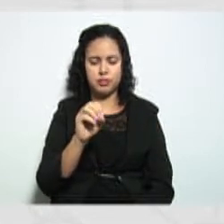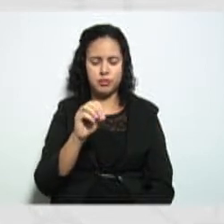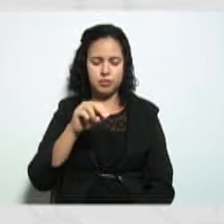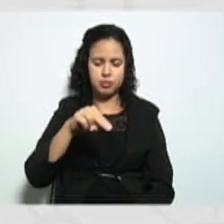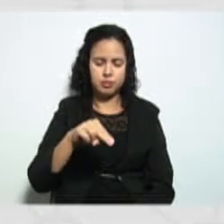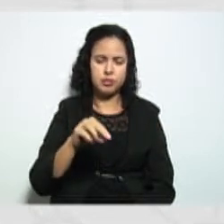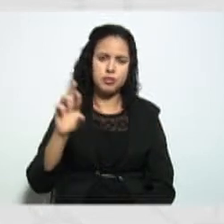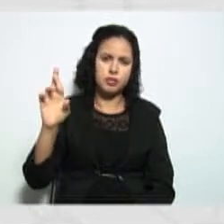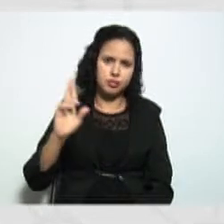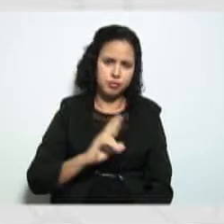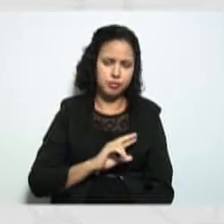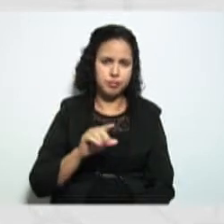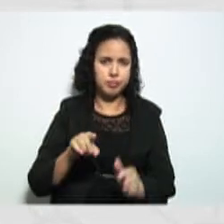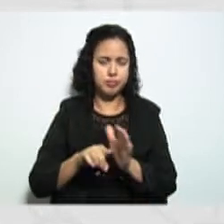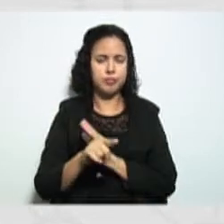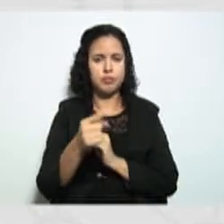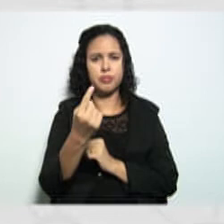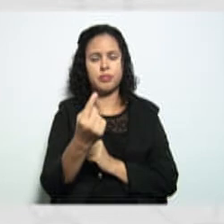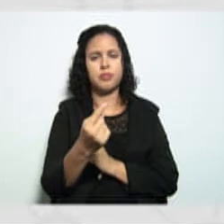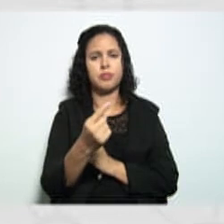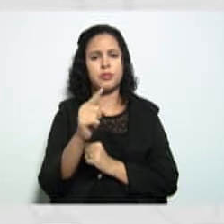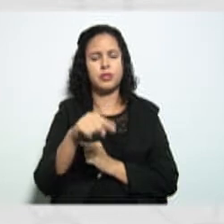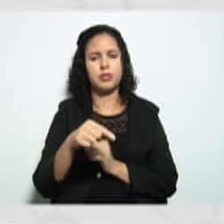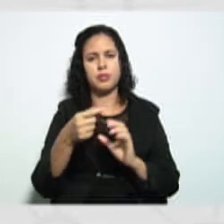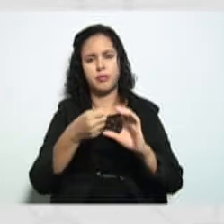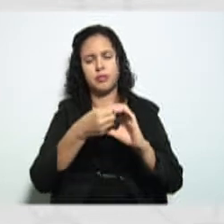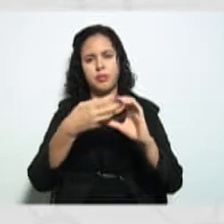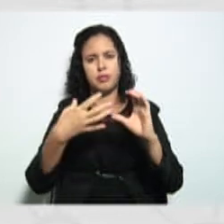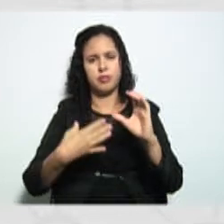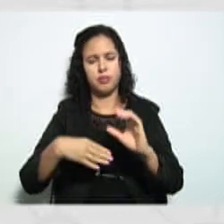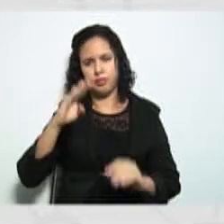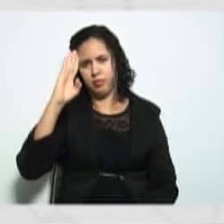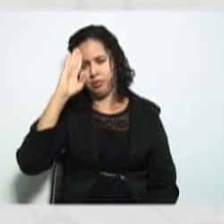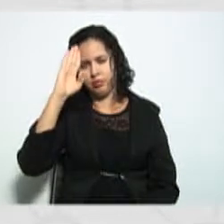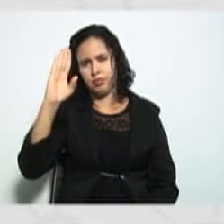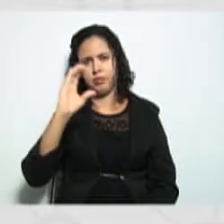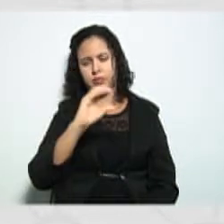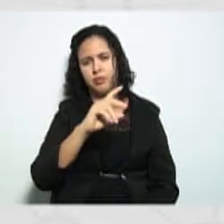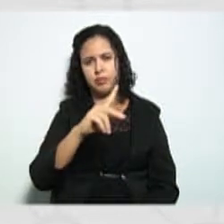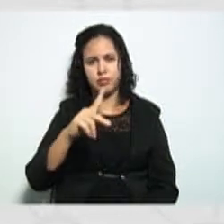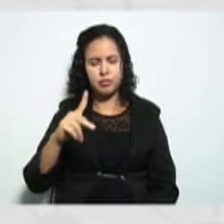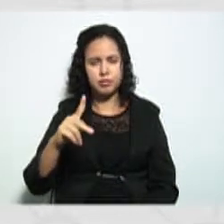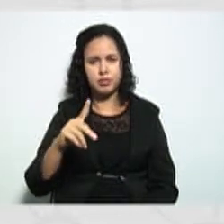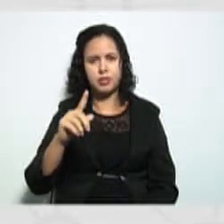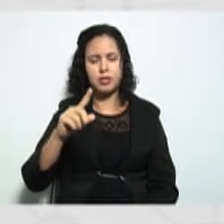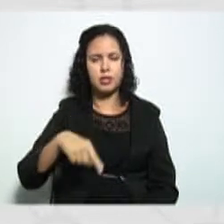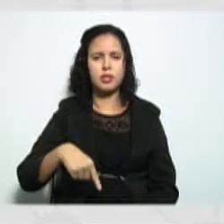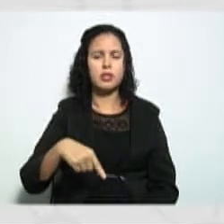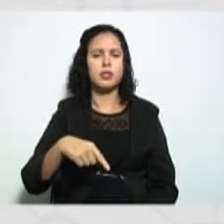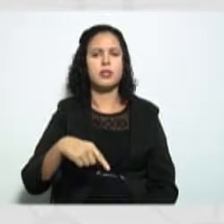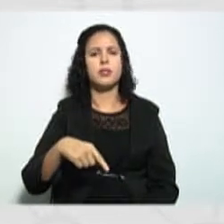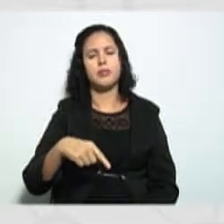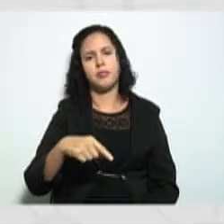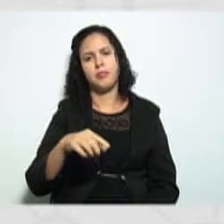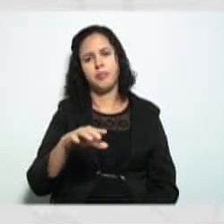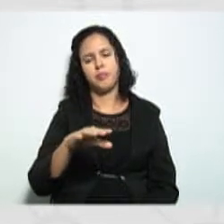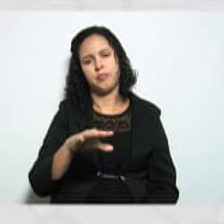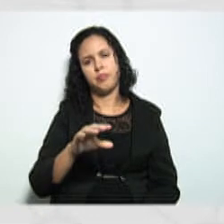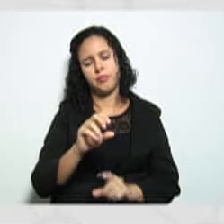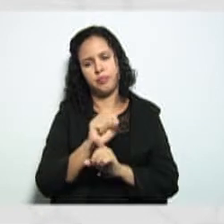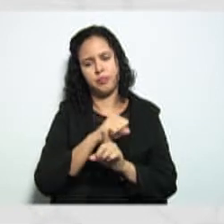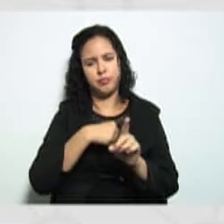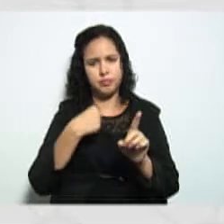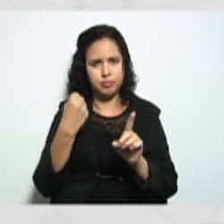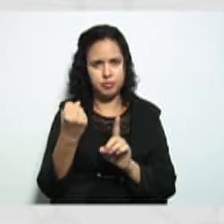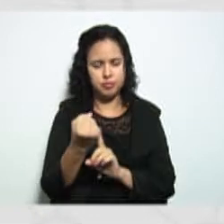a questão número 1, sobre as características principais do cooperativismo. Uma delas diz que a cooperativa se trata de sociedade civil